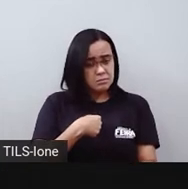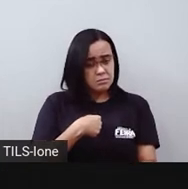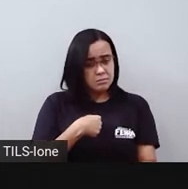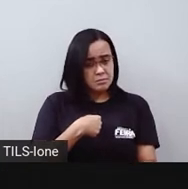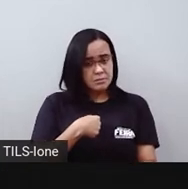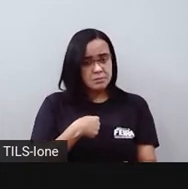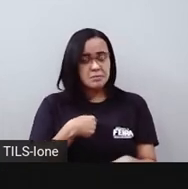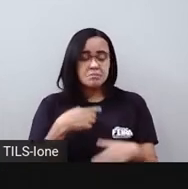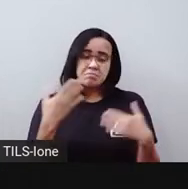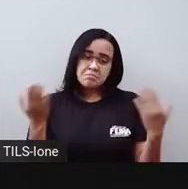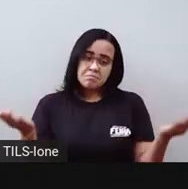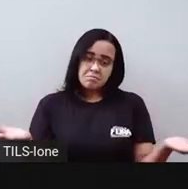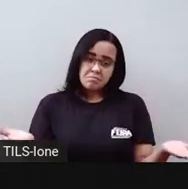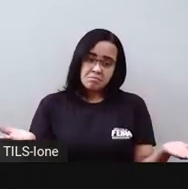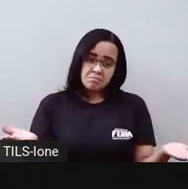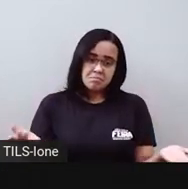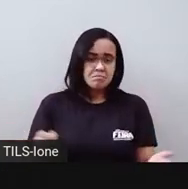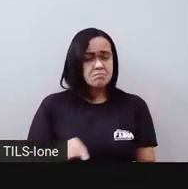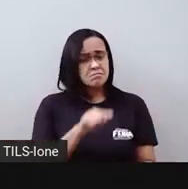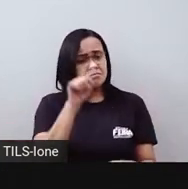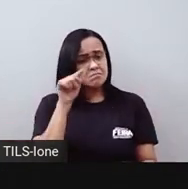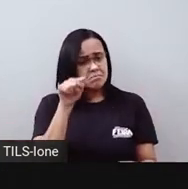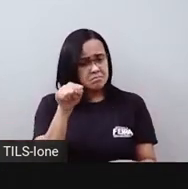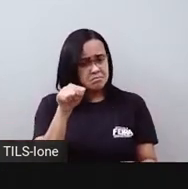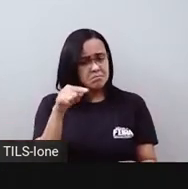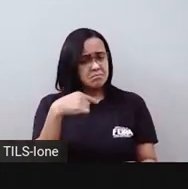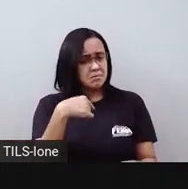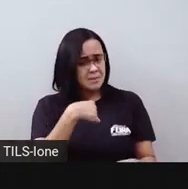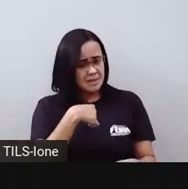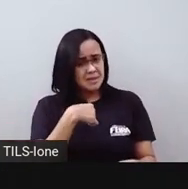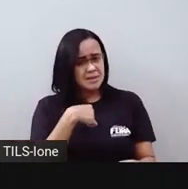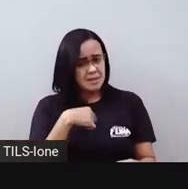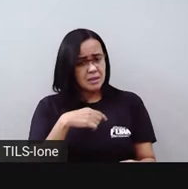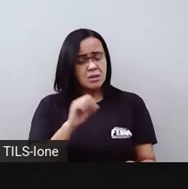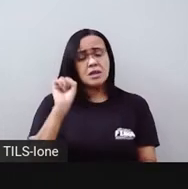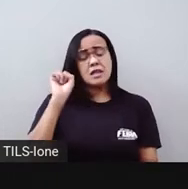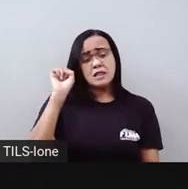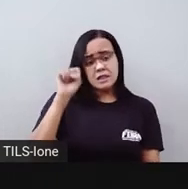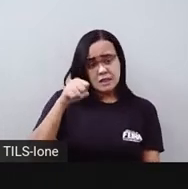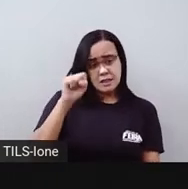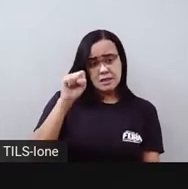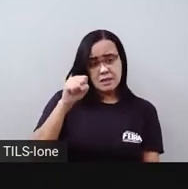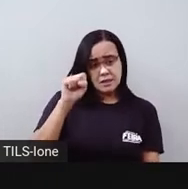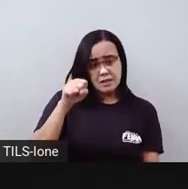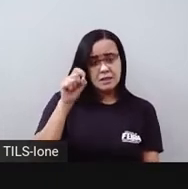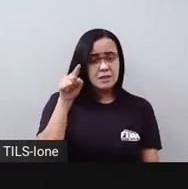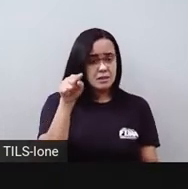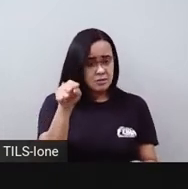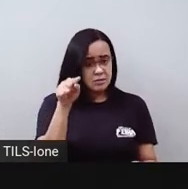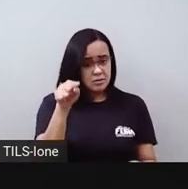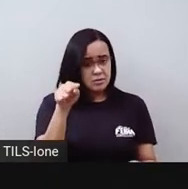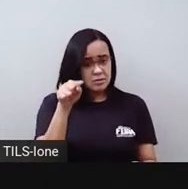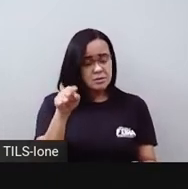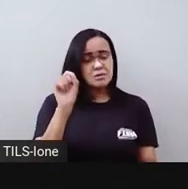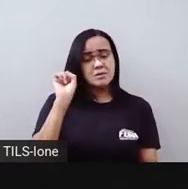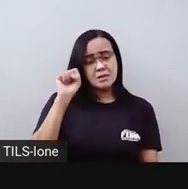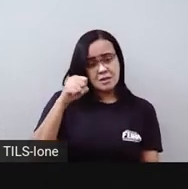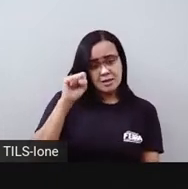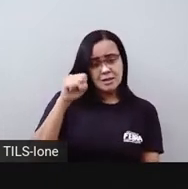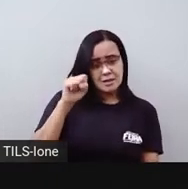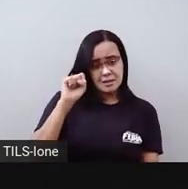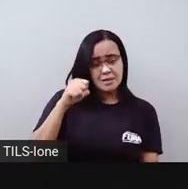peguei. Será que foi ele? Bora falar, yes, you. Yes, you, sim,